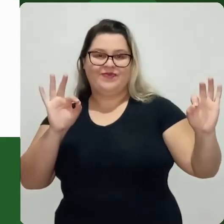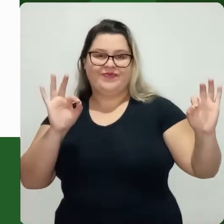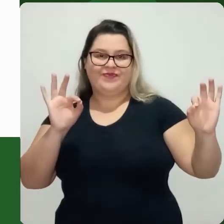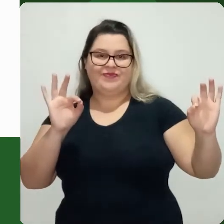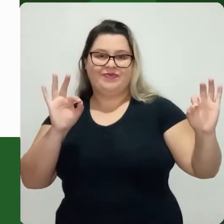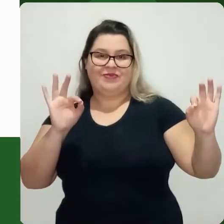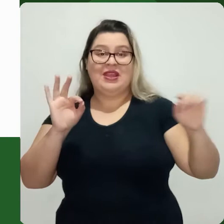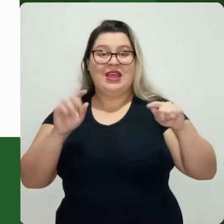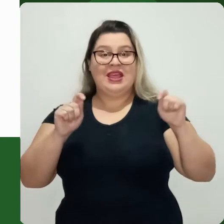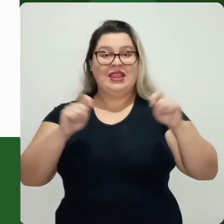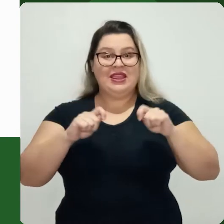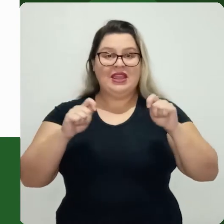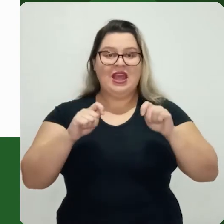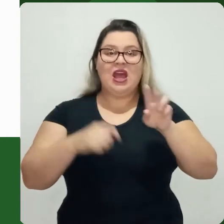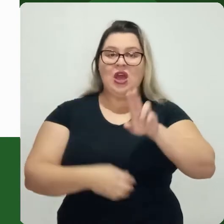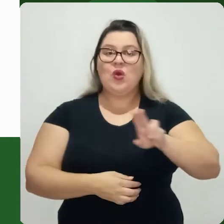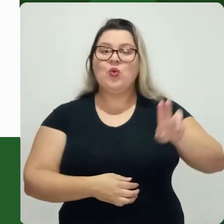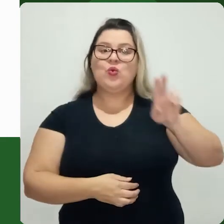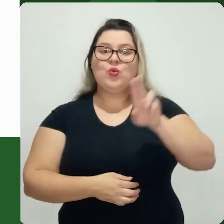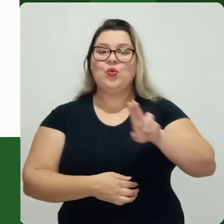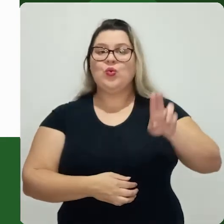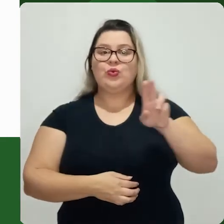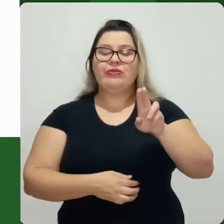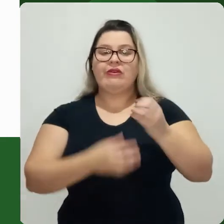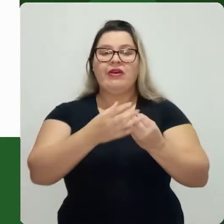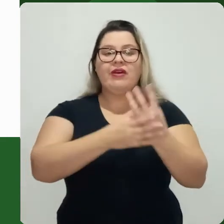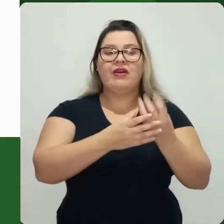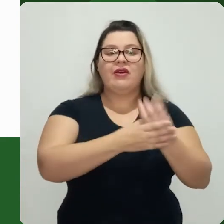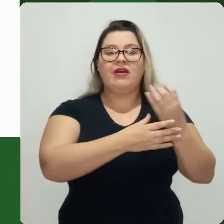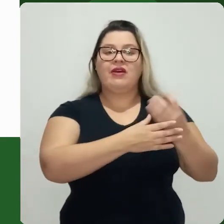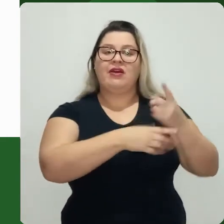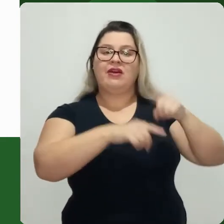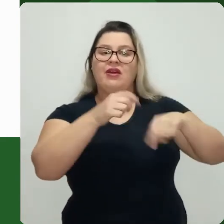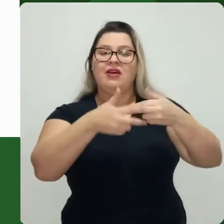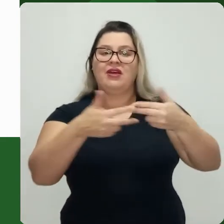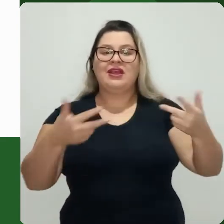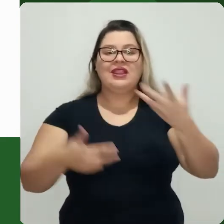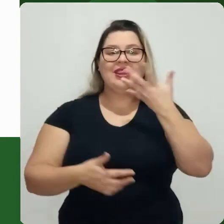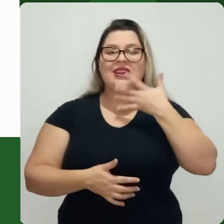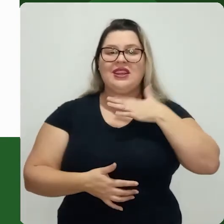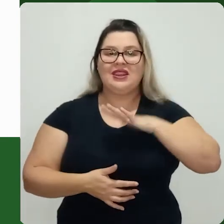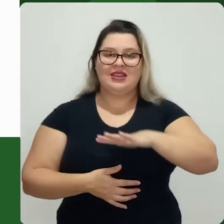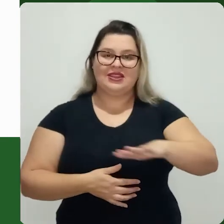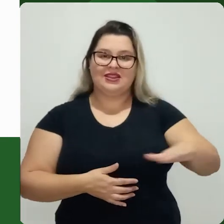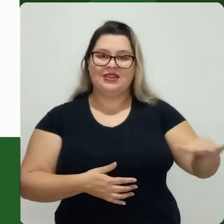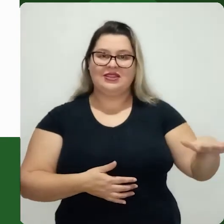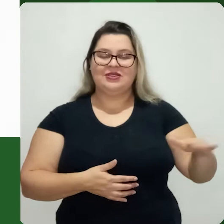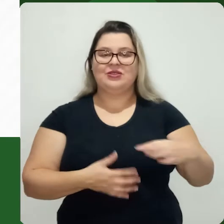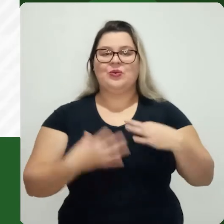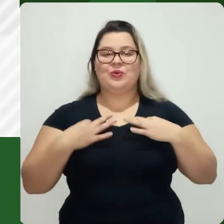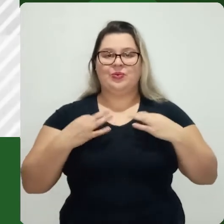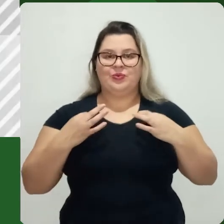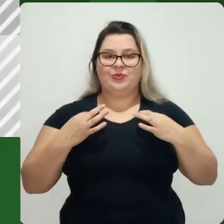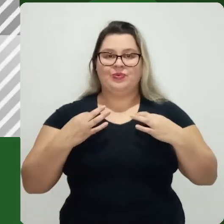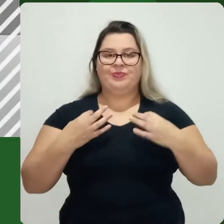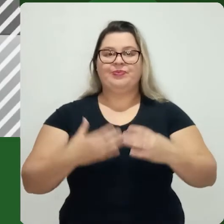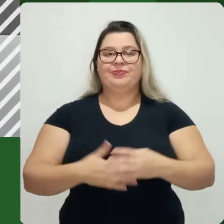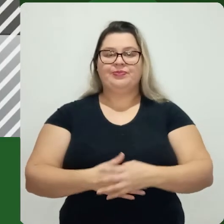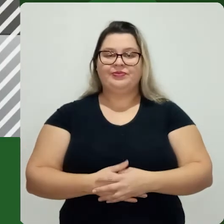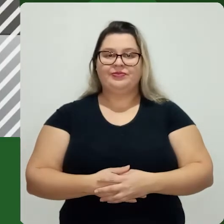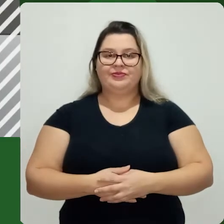do comprimento, sendo muito adequados para a produção de artigos infantis.